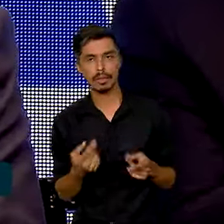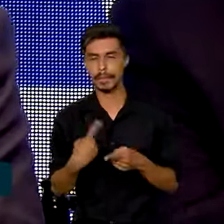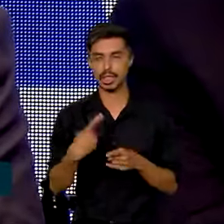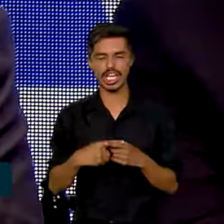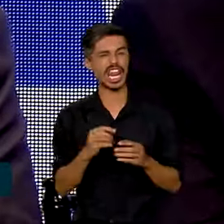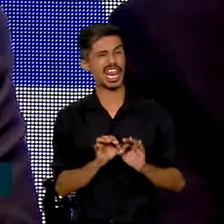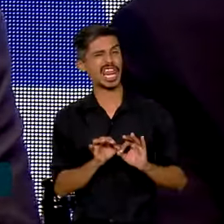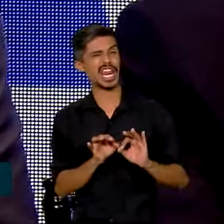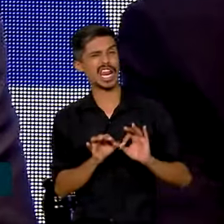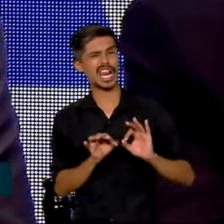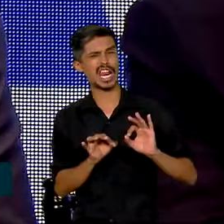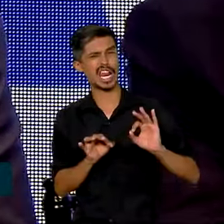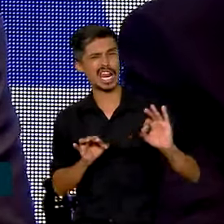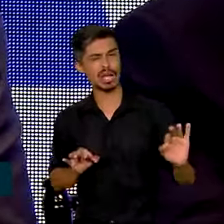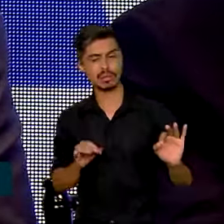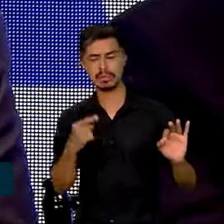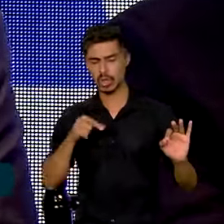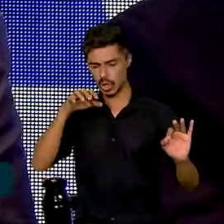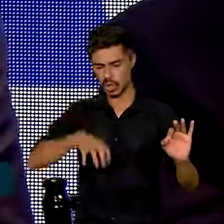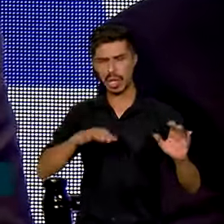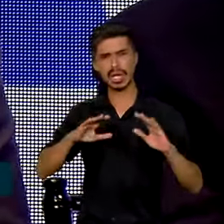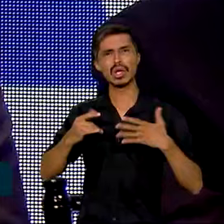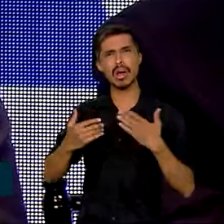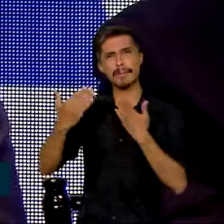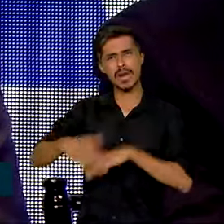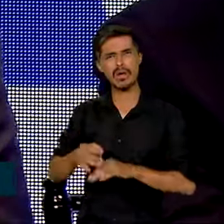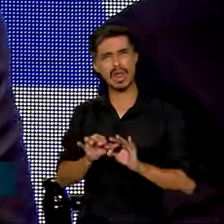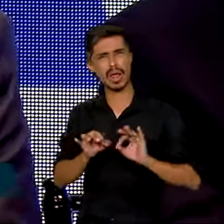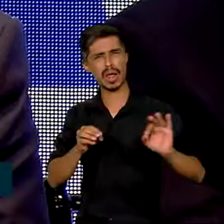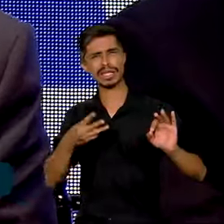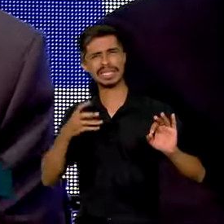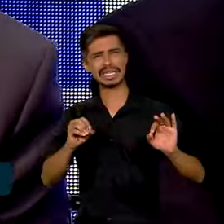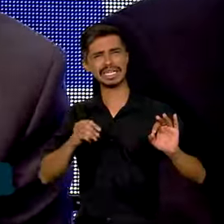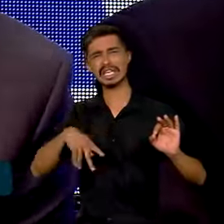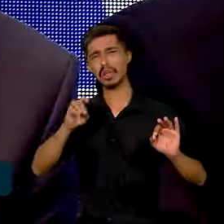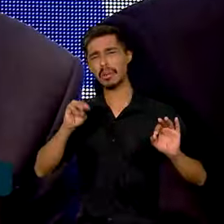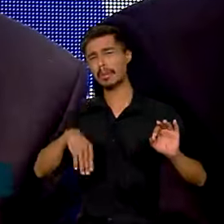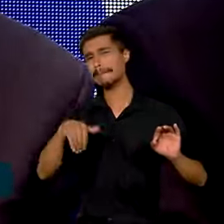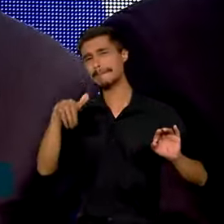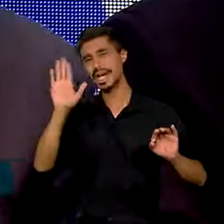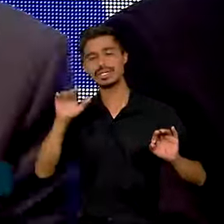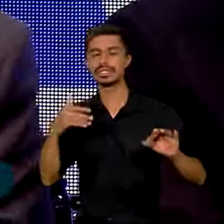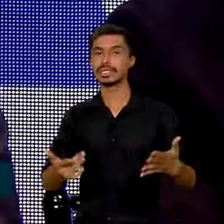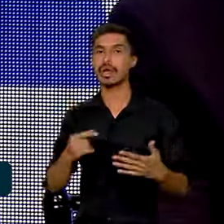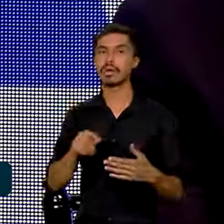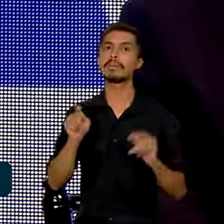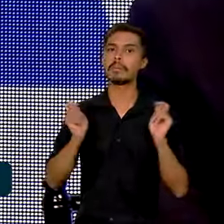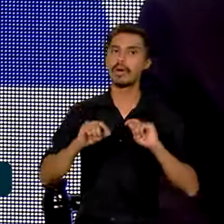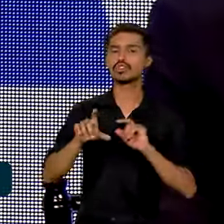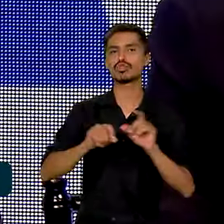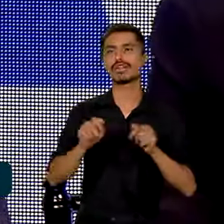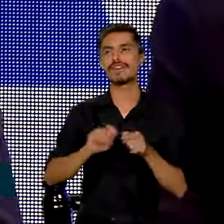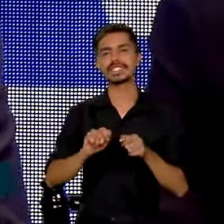estar incluído no local acima de 30 quilômetros, se ele vai ter a opção de querer fazer a